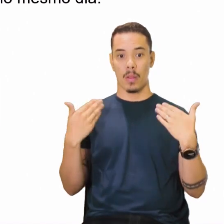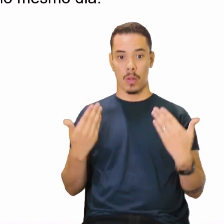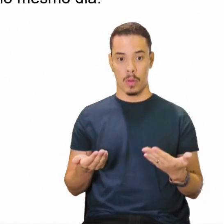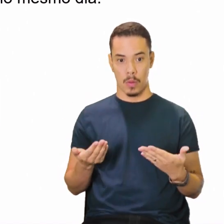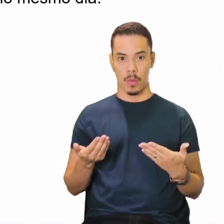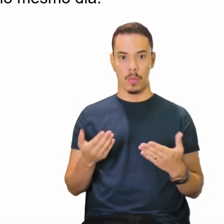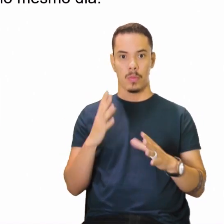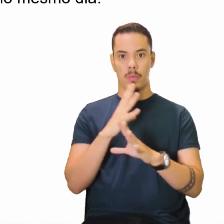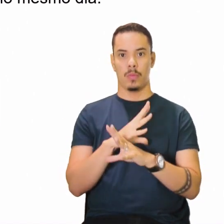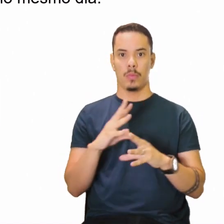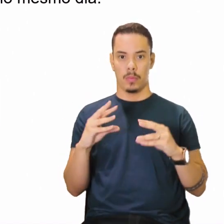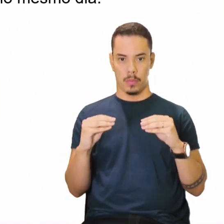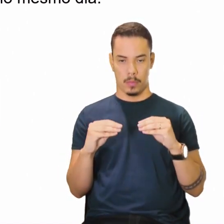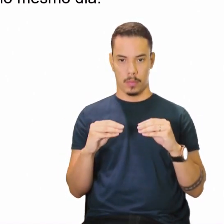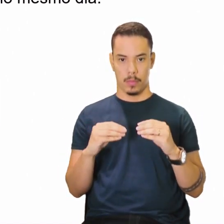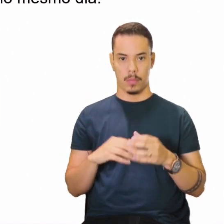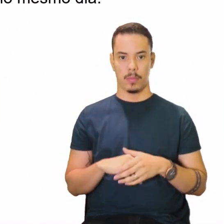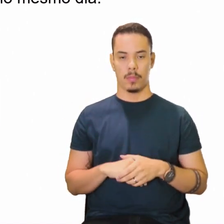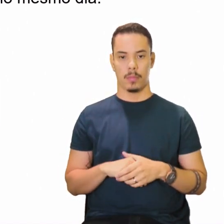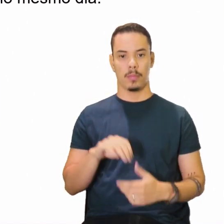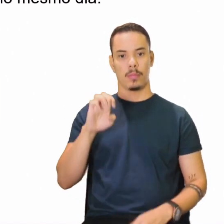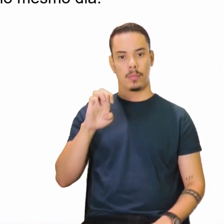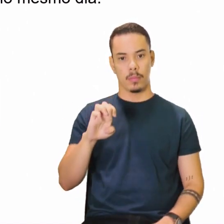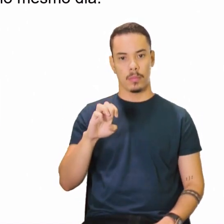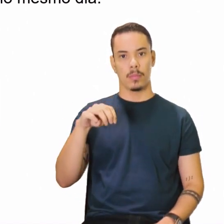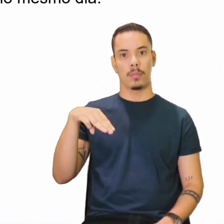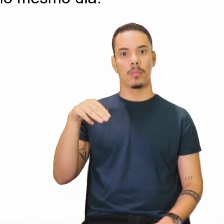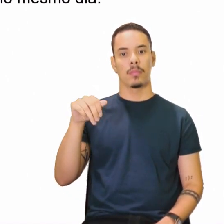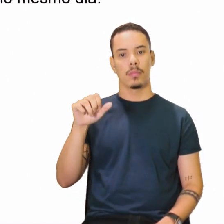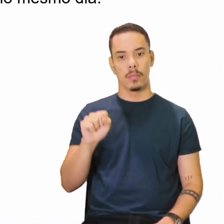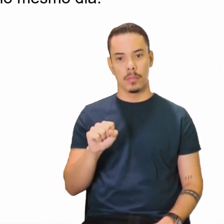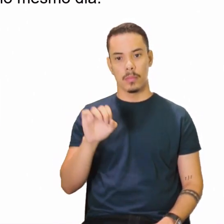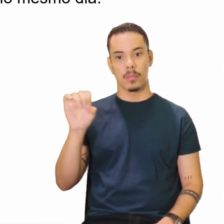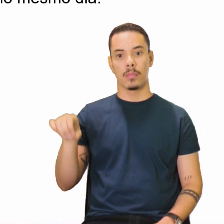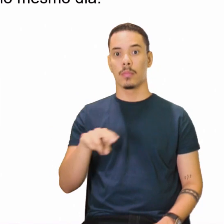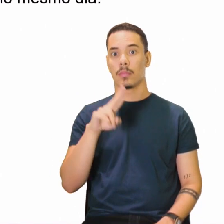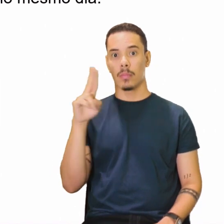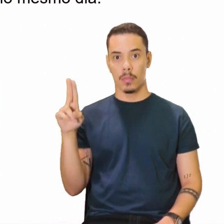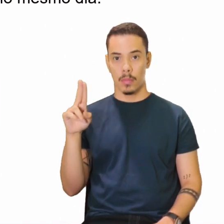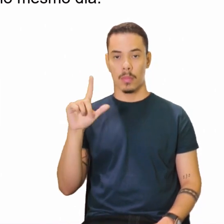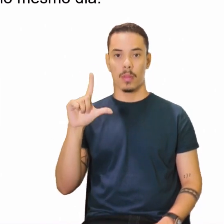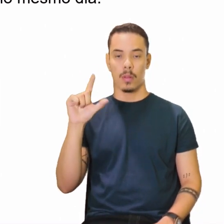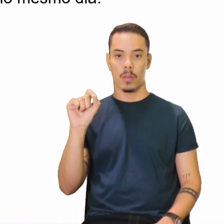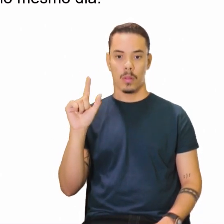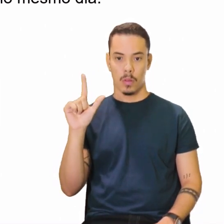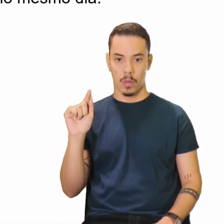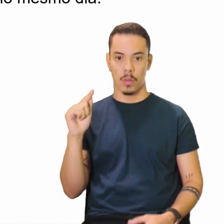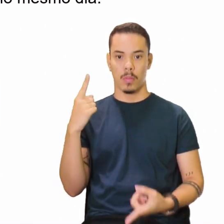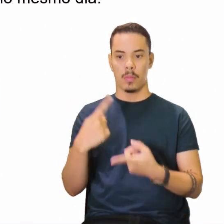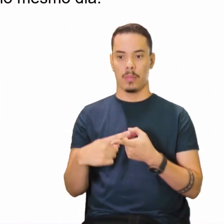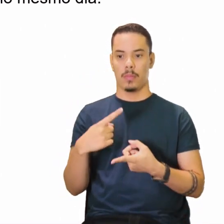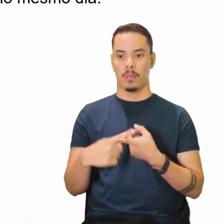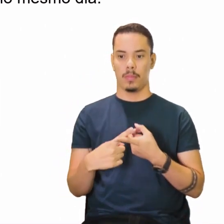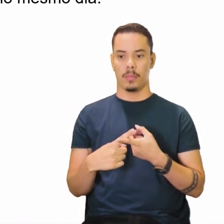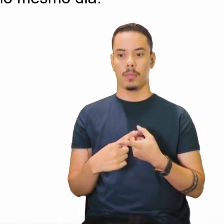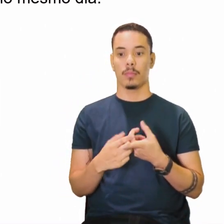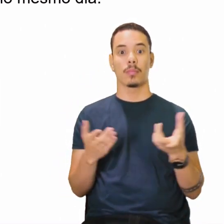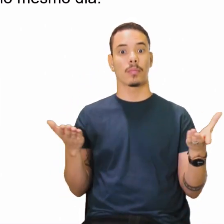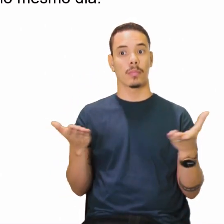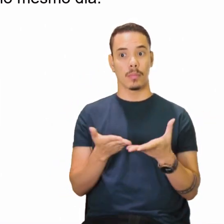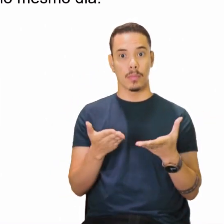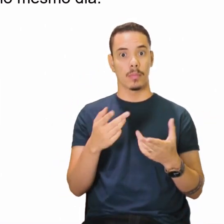conjunções aqui? E, mais, ou, logo e porquê. Agora eu quero que